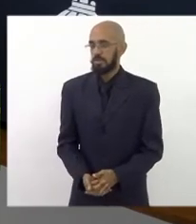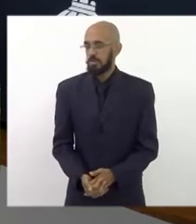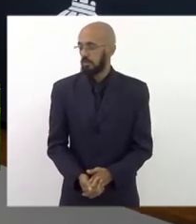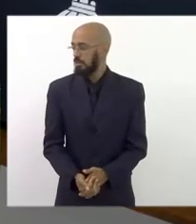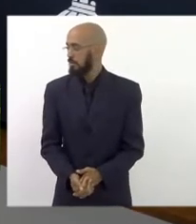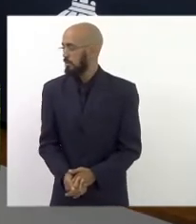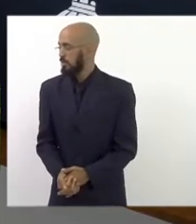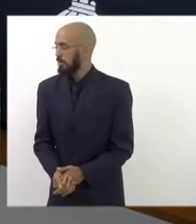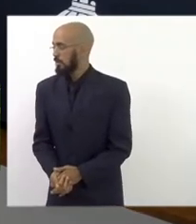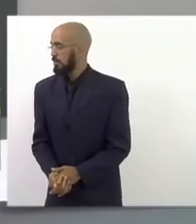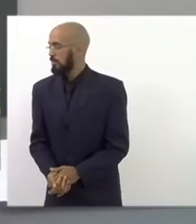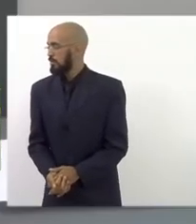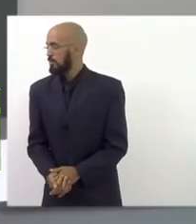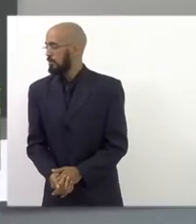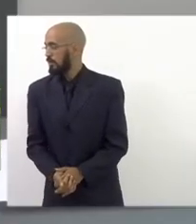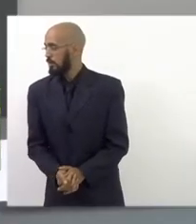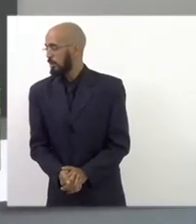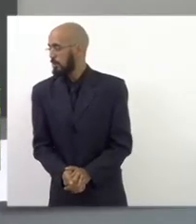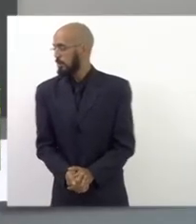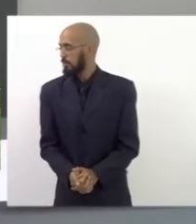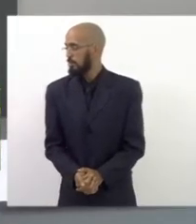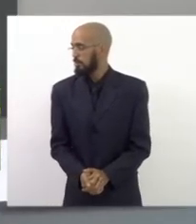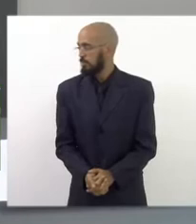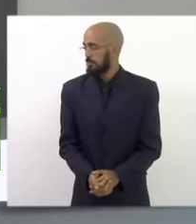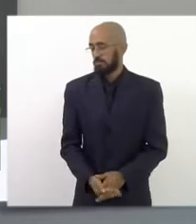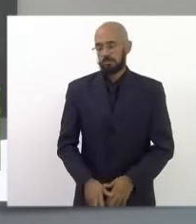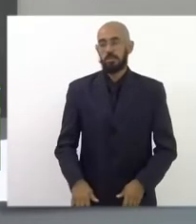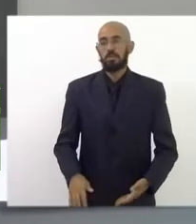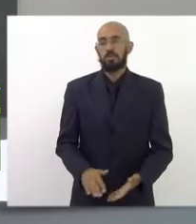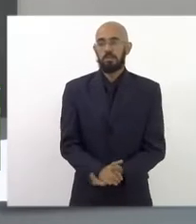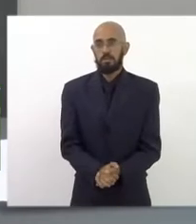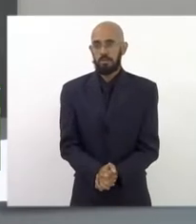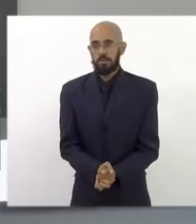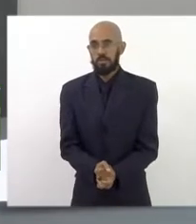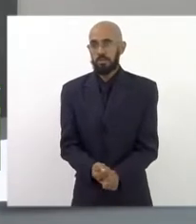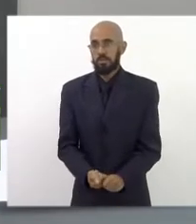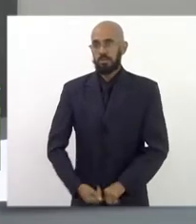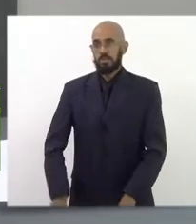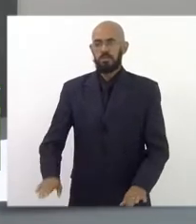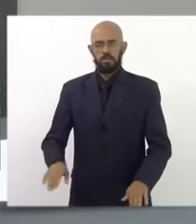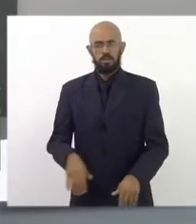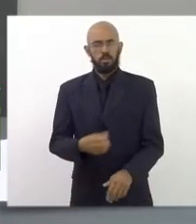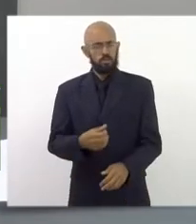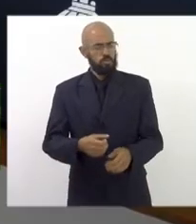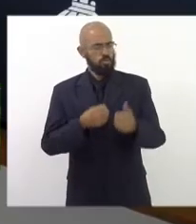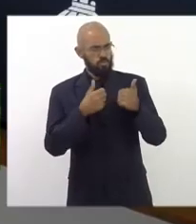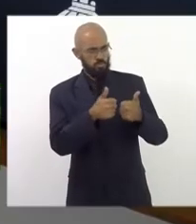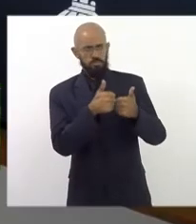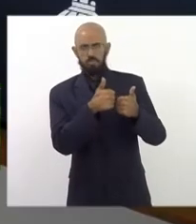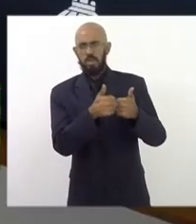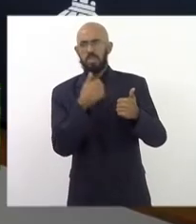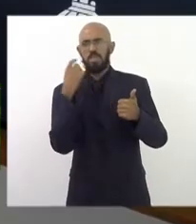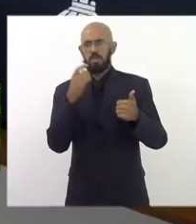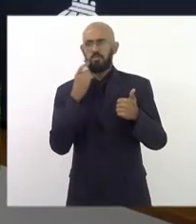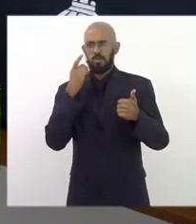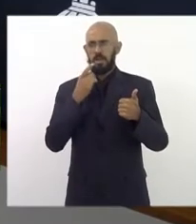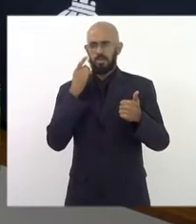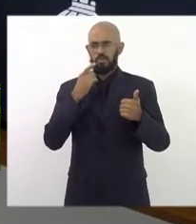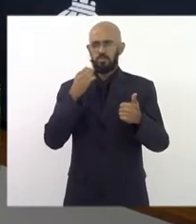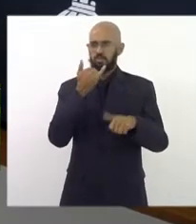Sim. Nelson Rocha, pode começar, secretário. Opa. Tudo bem, deputado? Desculpe, aqui eu estou